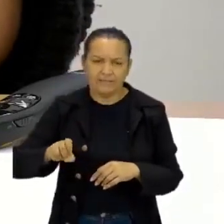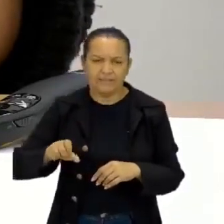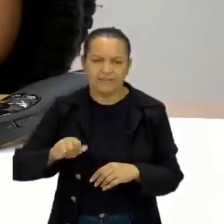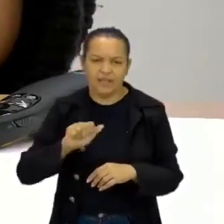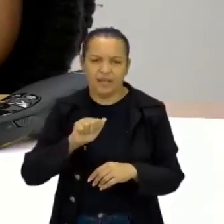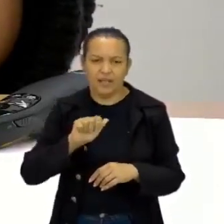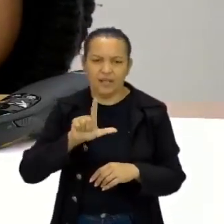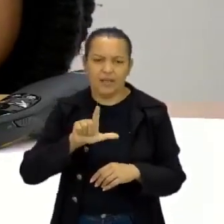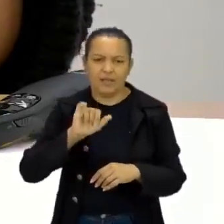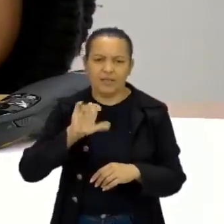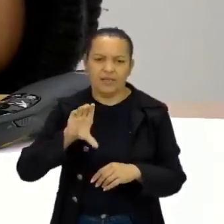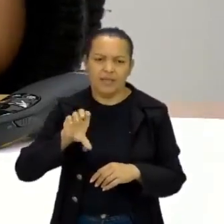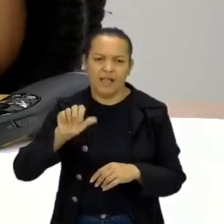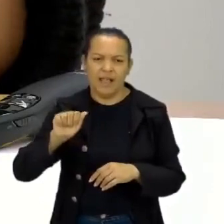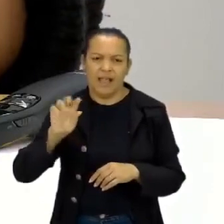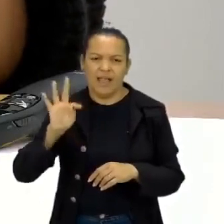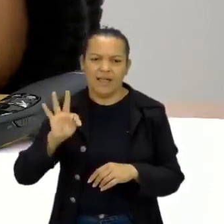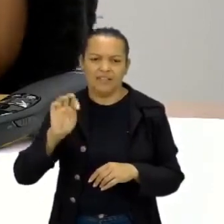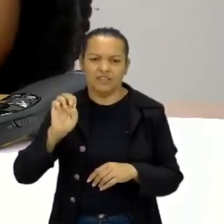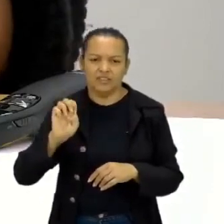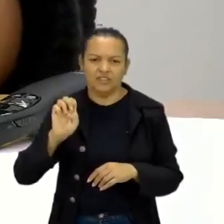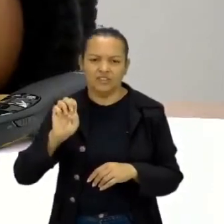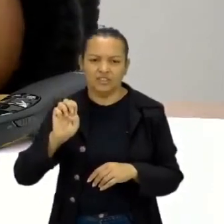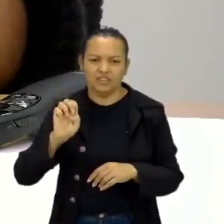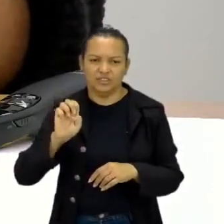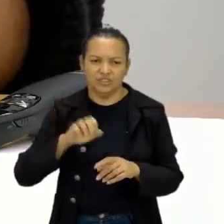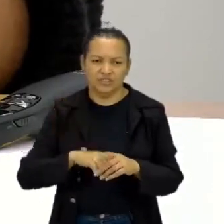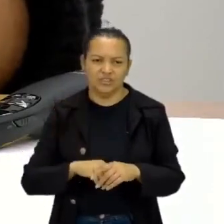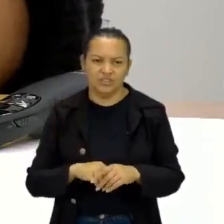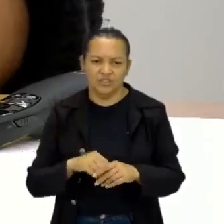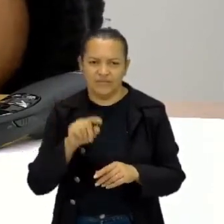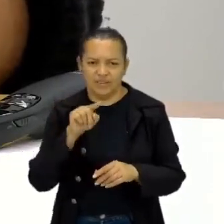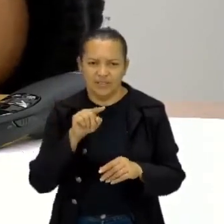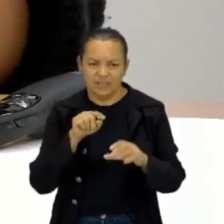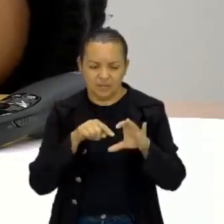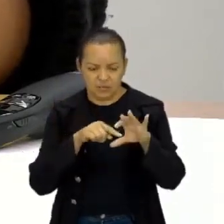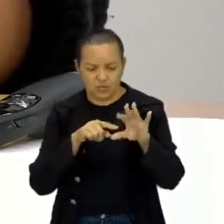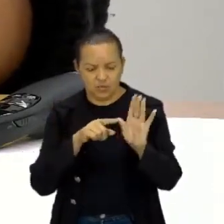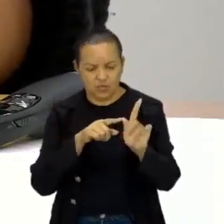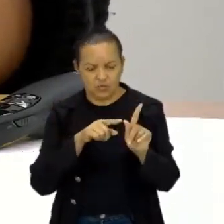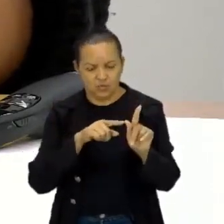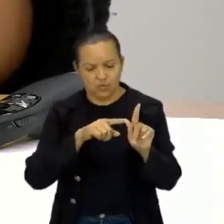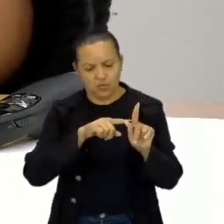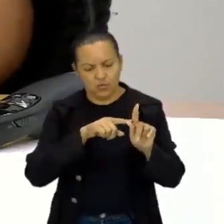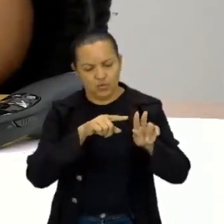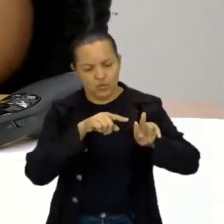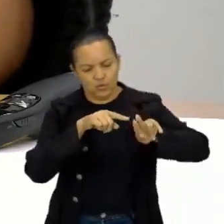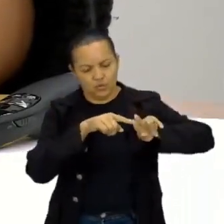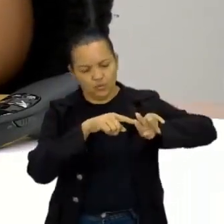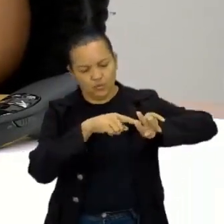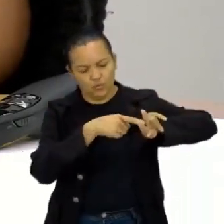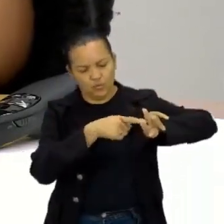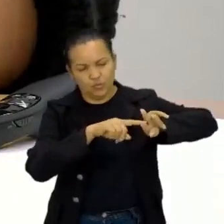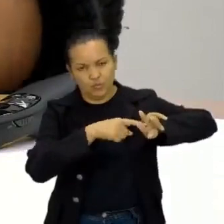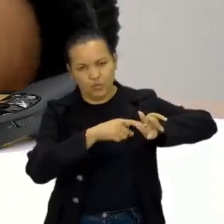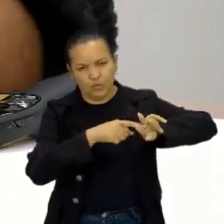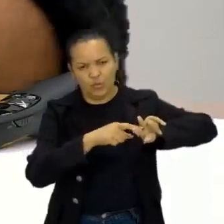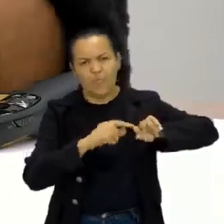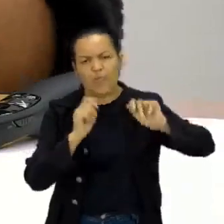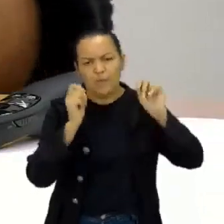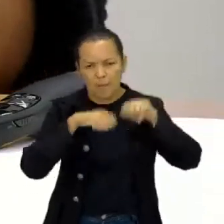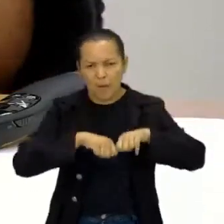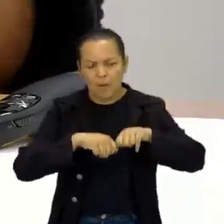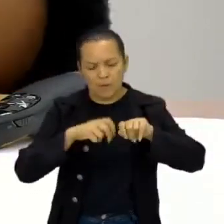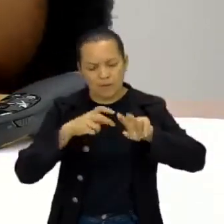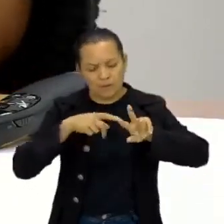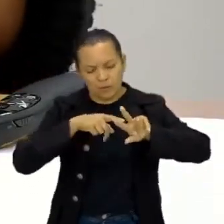corte, eles têm esse meiozinho aqui, ó, mais fundo, tá vendo? Que tem um buraquinho. Tem vários alicates que vocês podem fazer esse corte. Então,